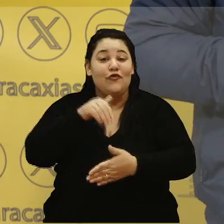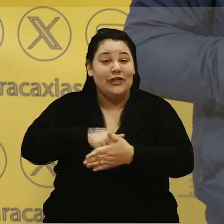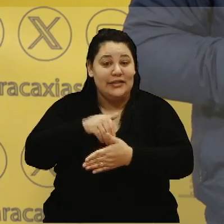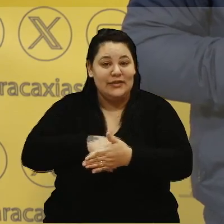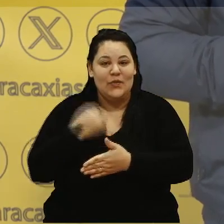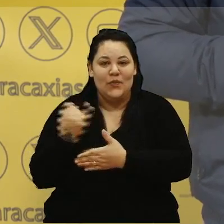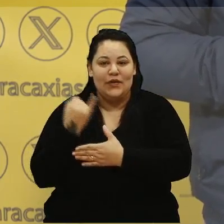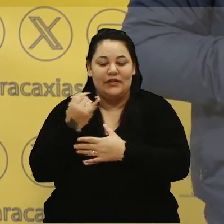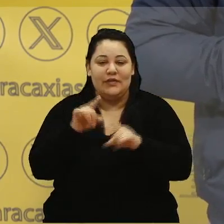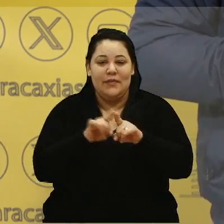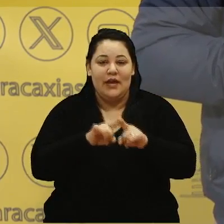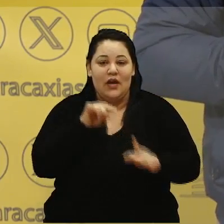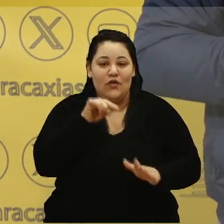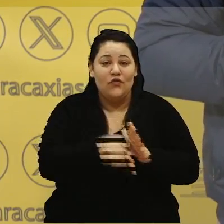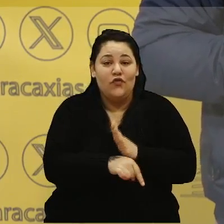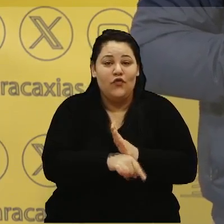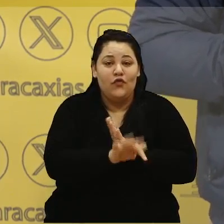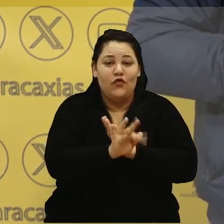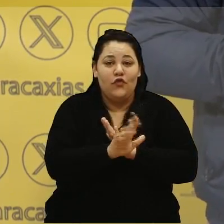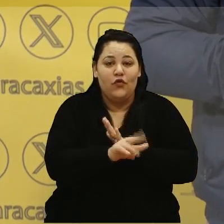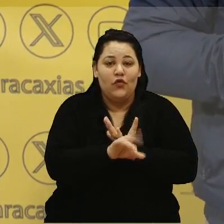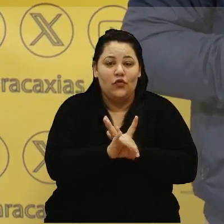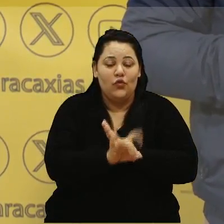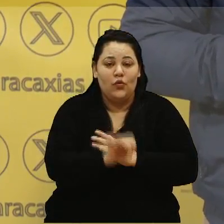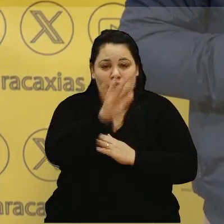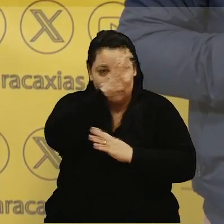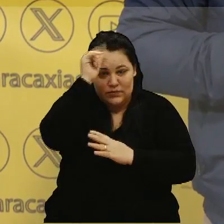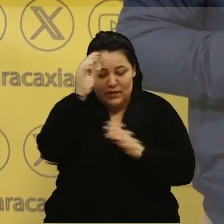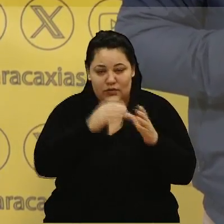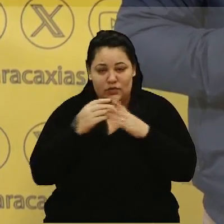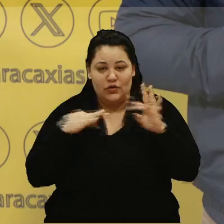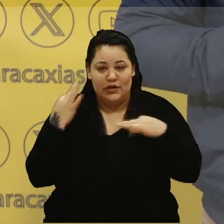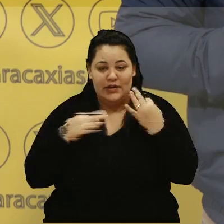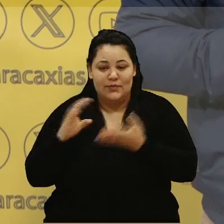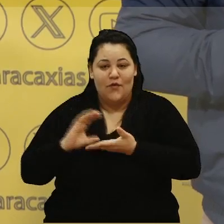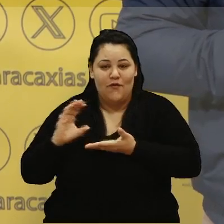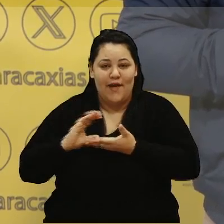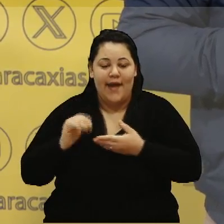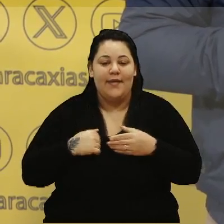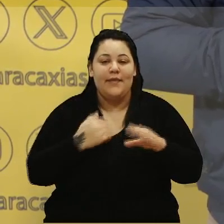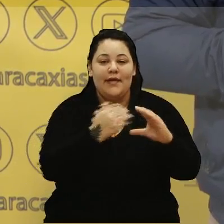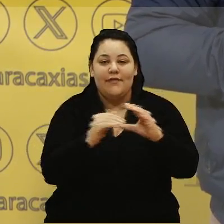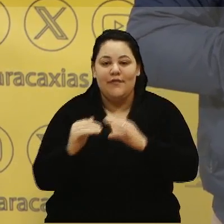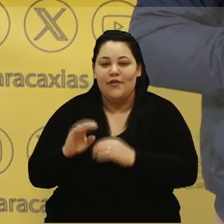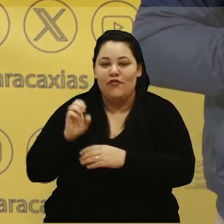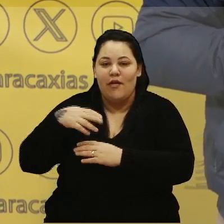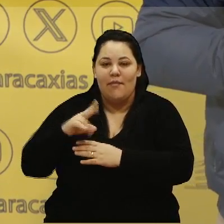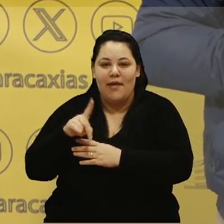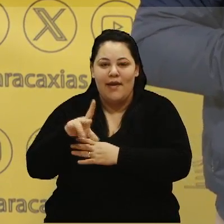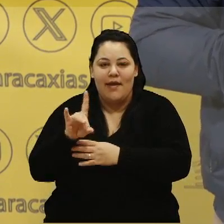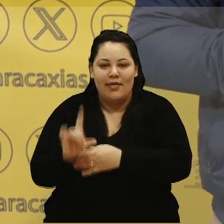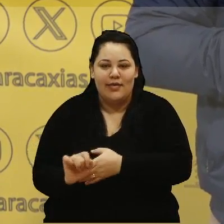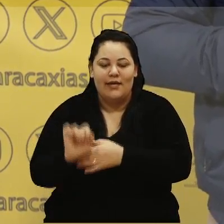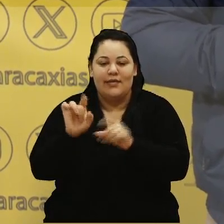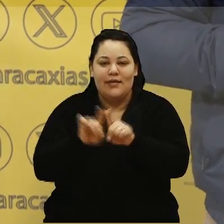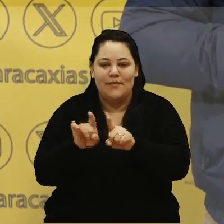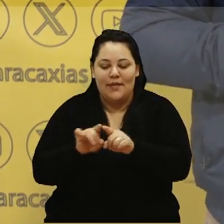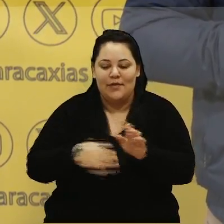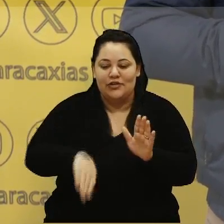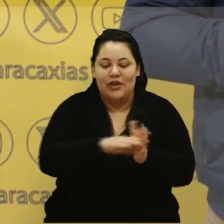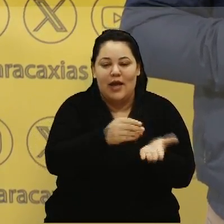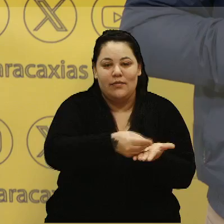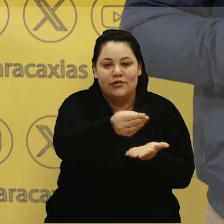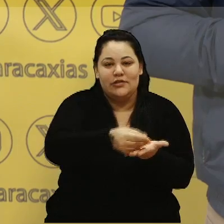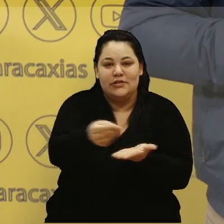como o Fundo Municipal para o Turismo, para recursos, destinação de emenda parlamentar para a chegada e